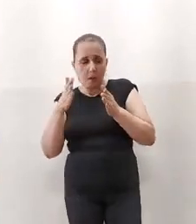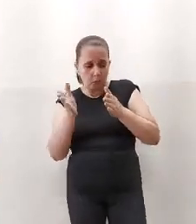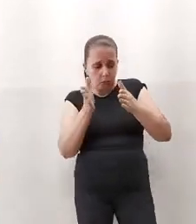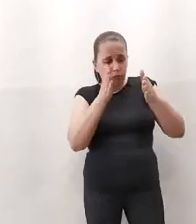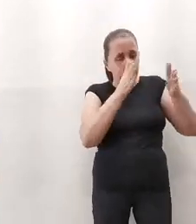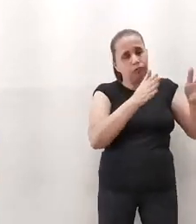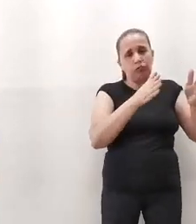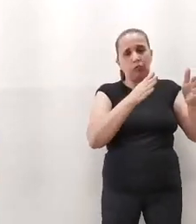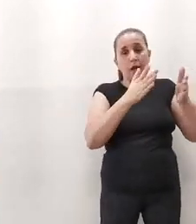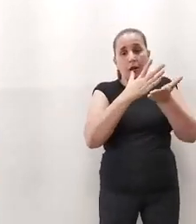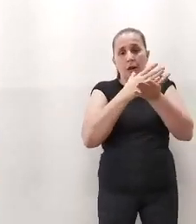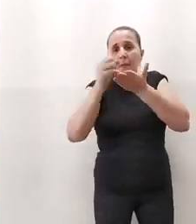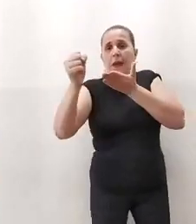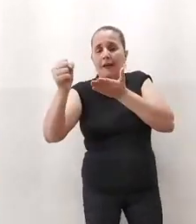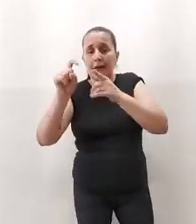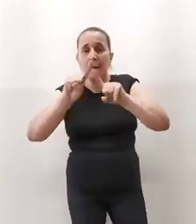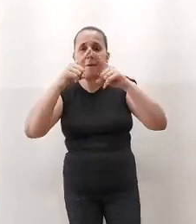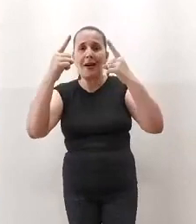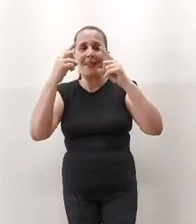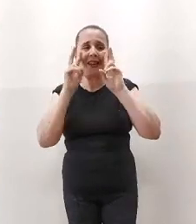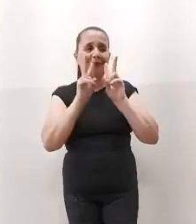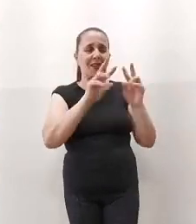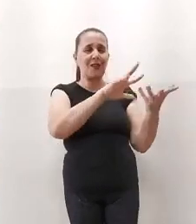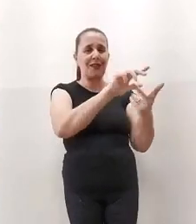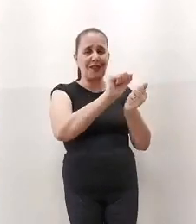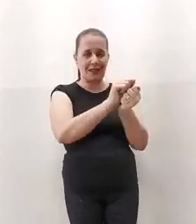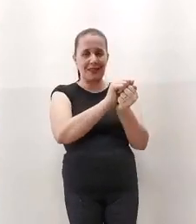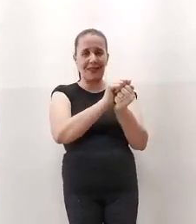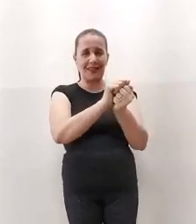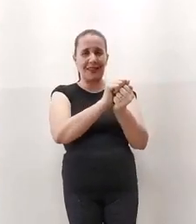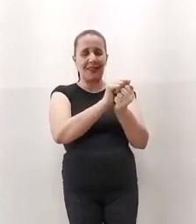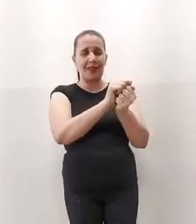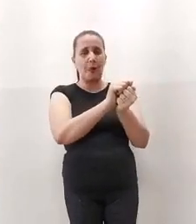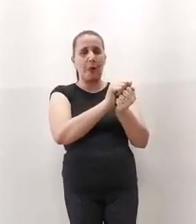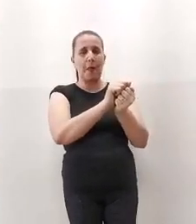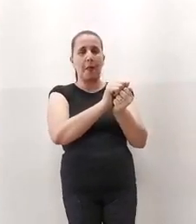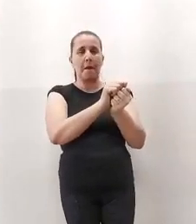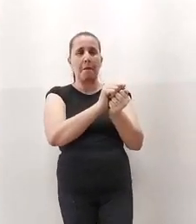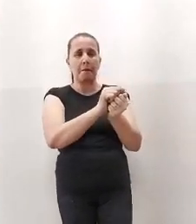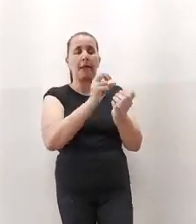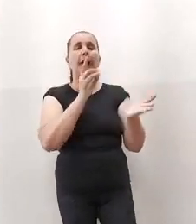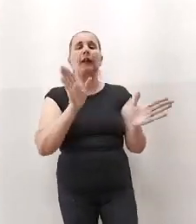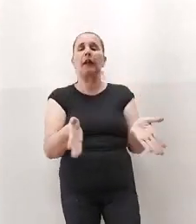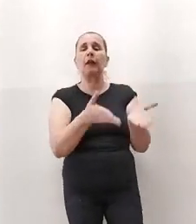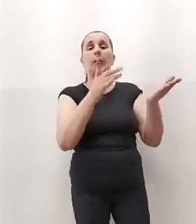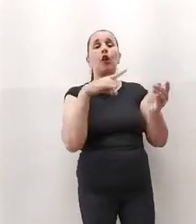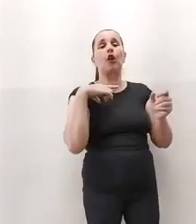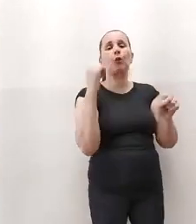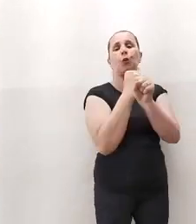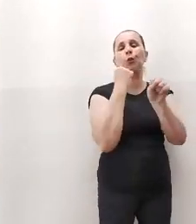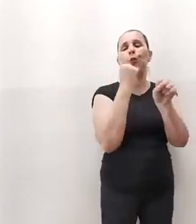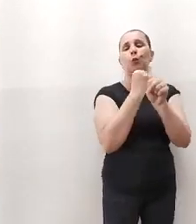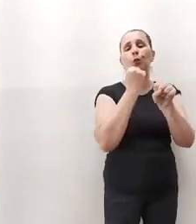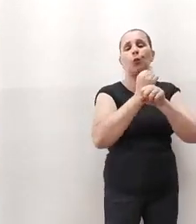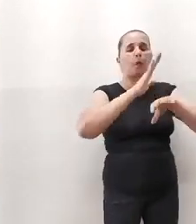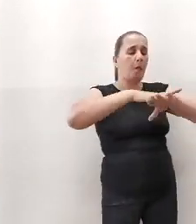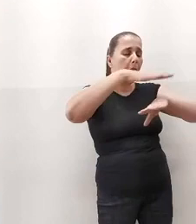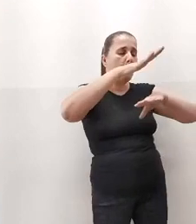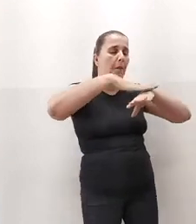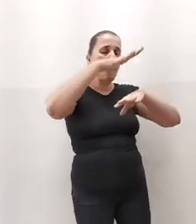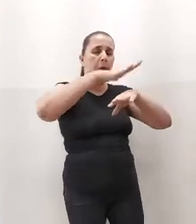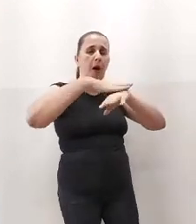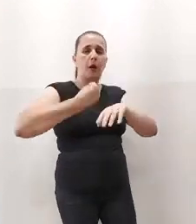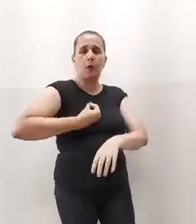vai passar. A visão terrena incentiva para que nós construamos cada vez mais